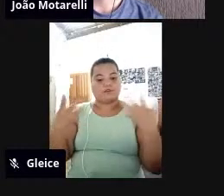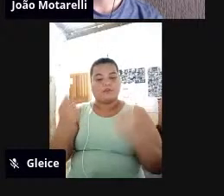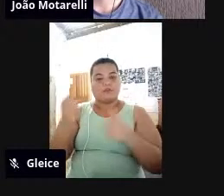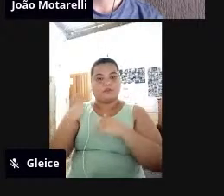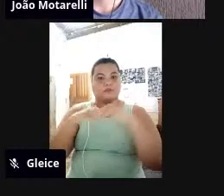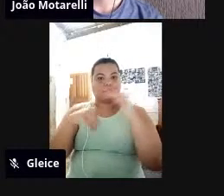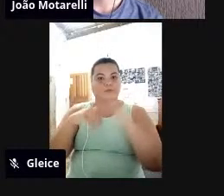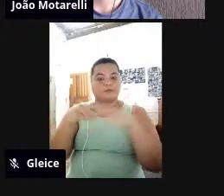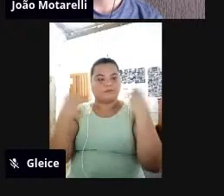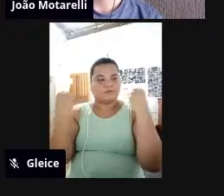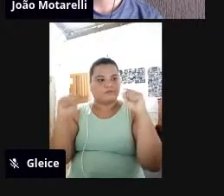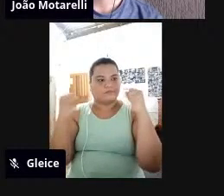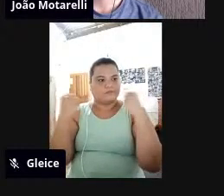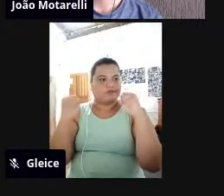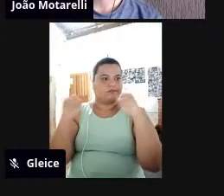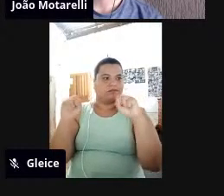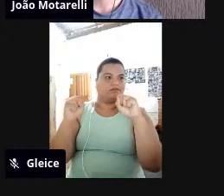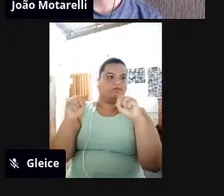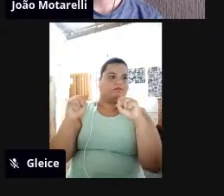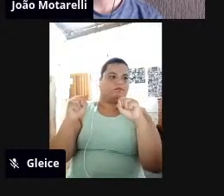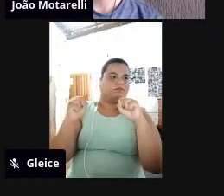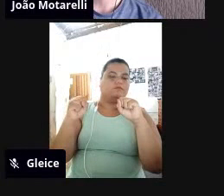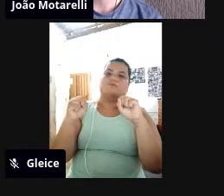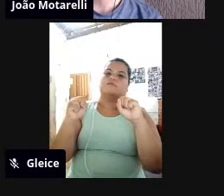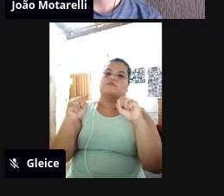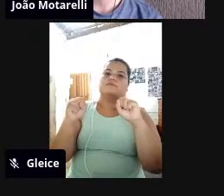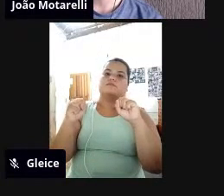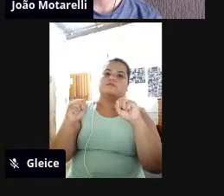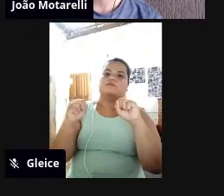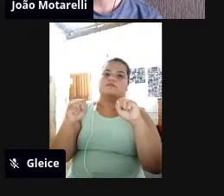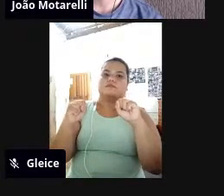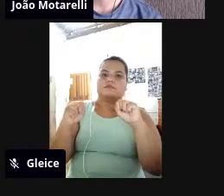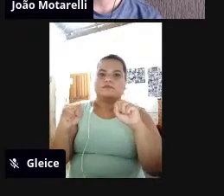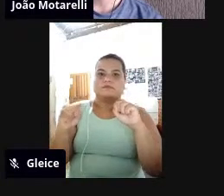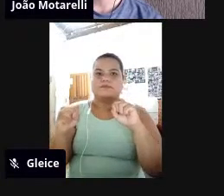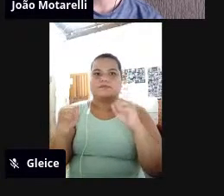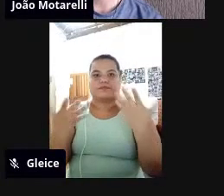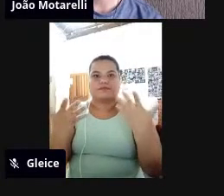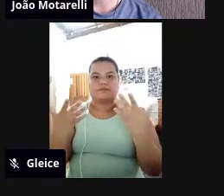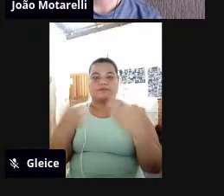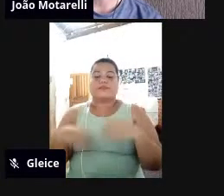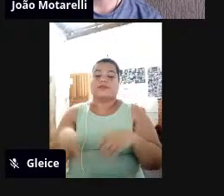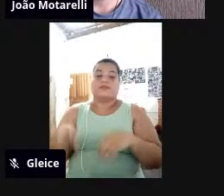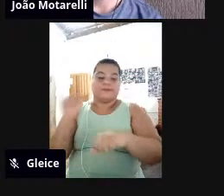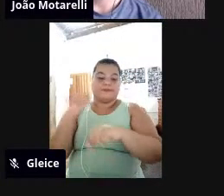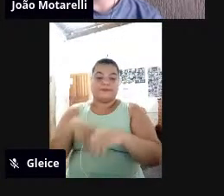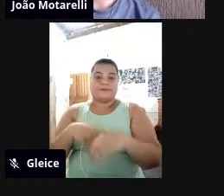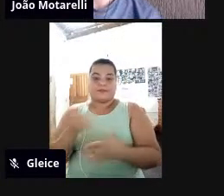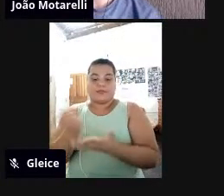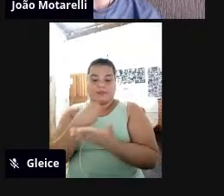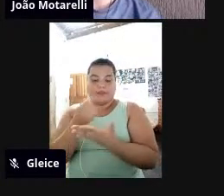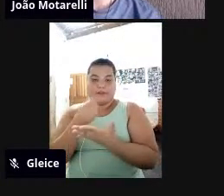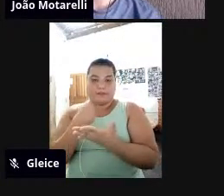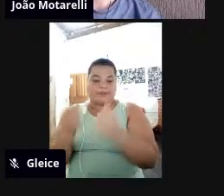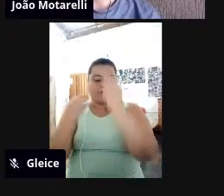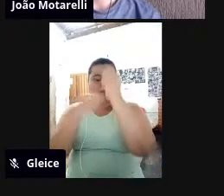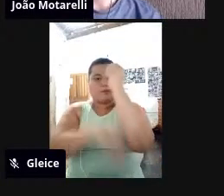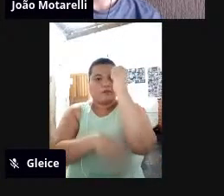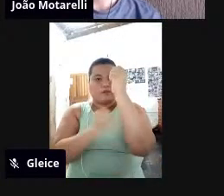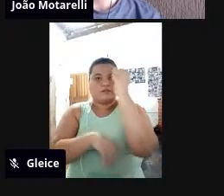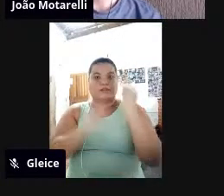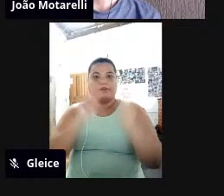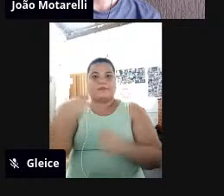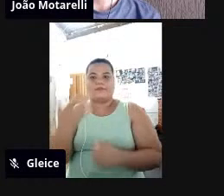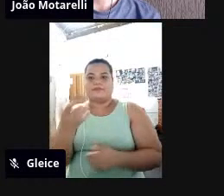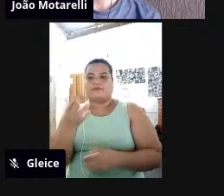que vão resultar em prejuízo à performance e comportamentos patológicos, como purgar, treinar de forma excessiva ou até mesmo não comer. Isso é muito clássico,